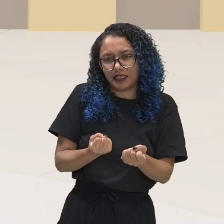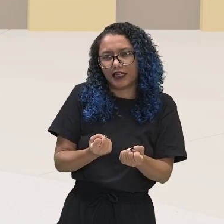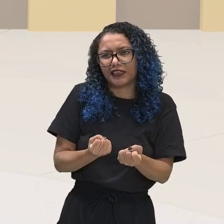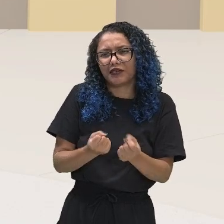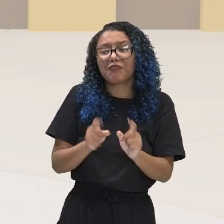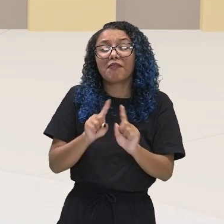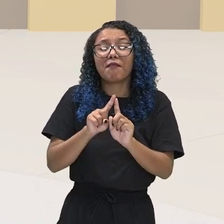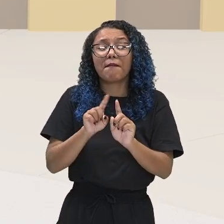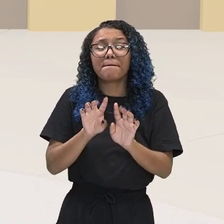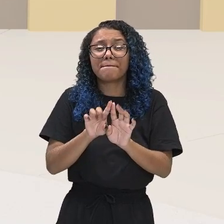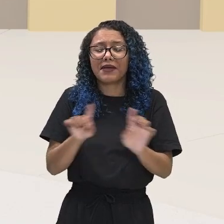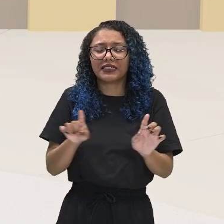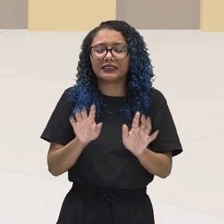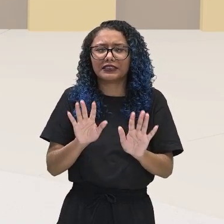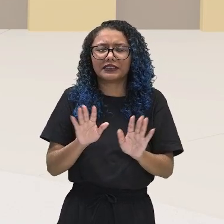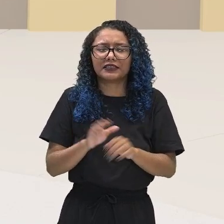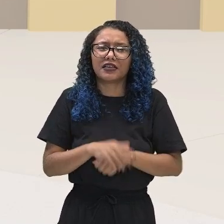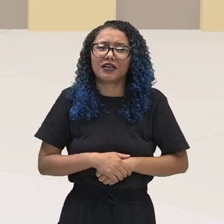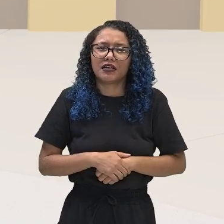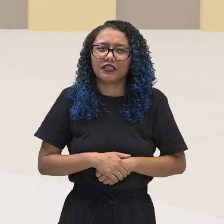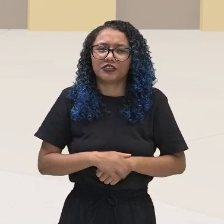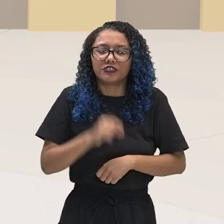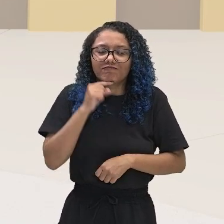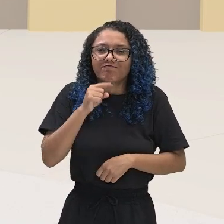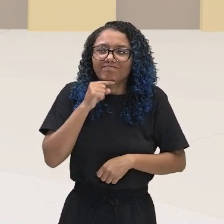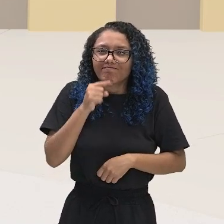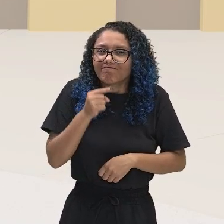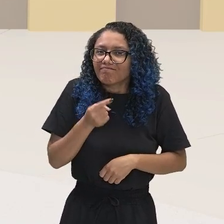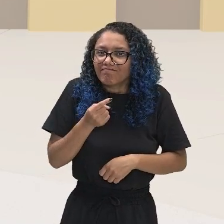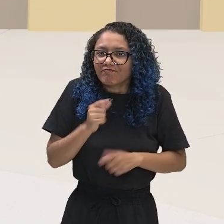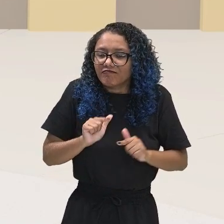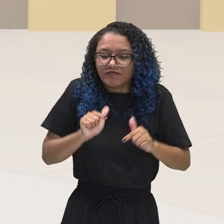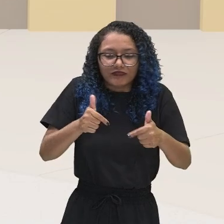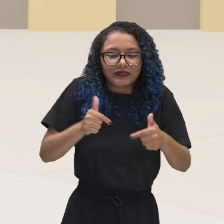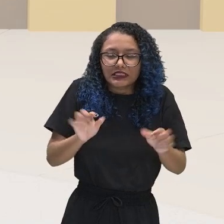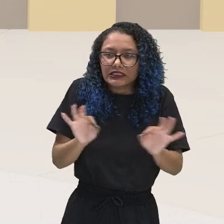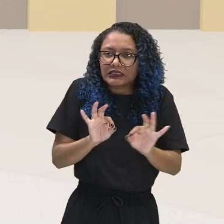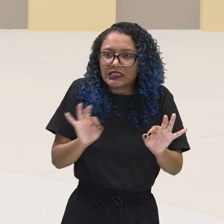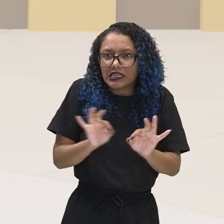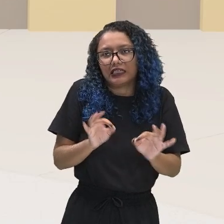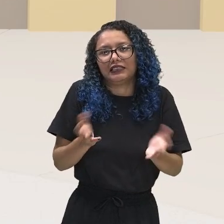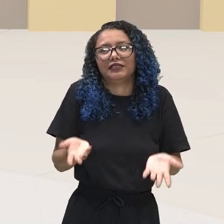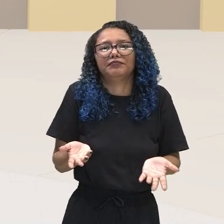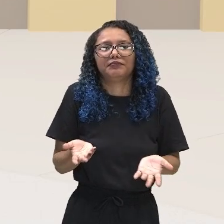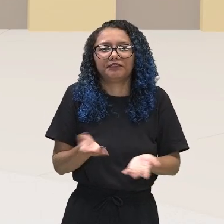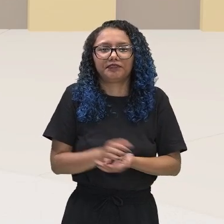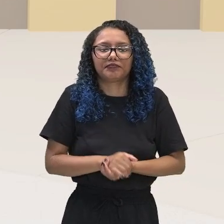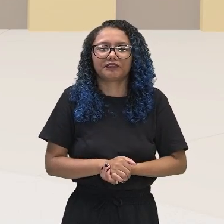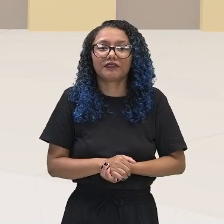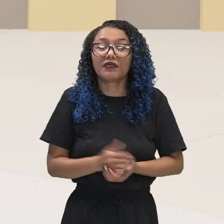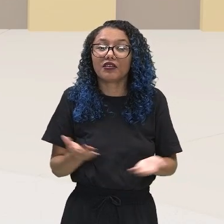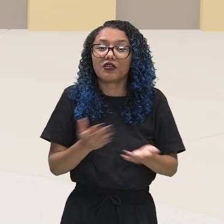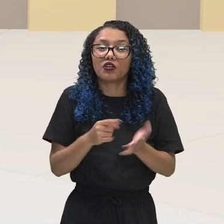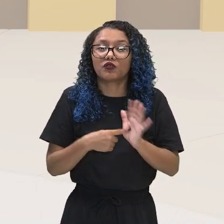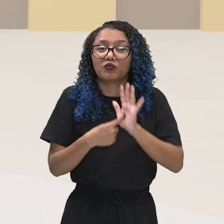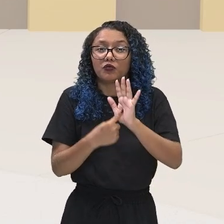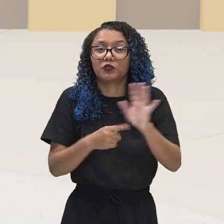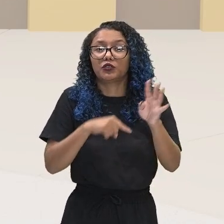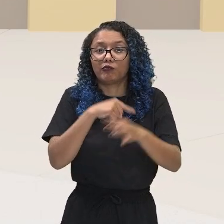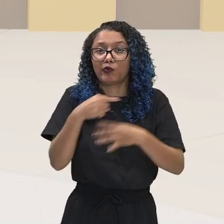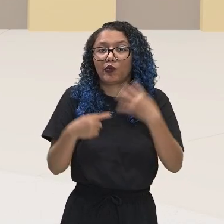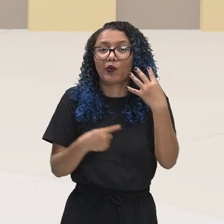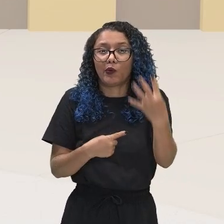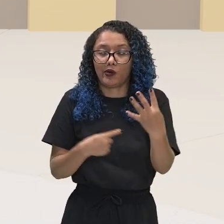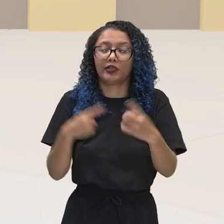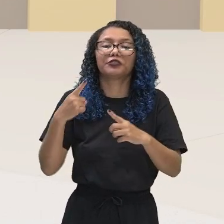paralisam. Será que eu sou assim? Né? Então, vamos ver os 4 tipos de crenças limitantes que a gente